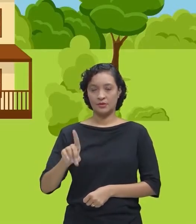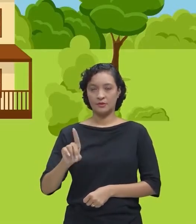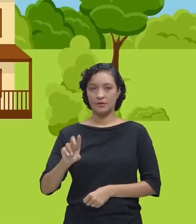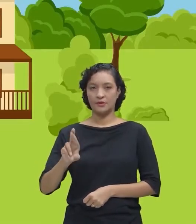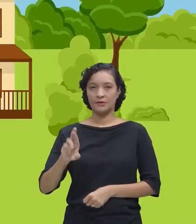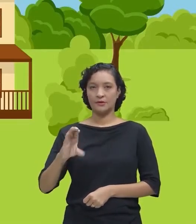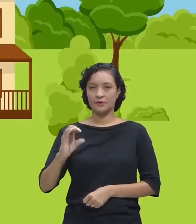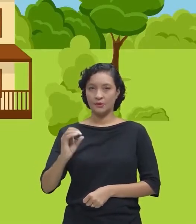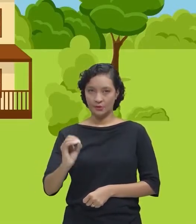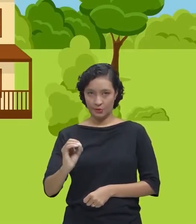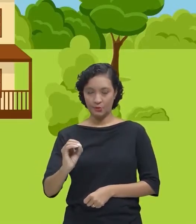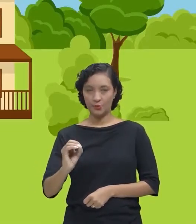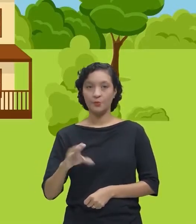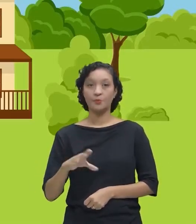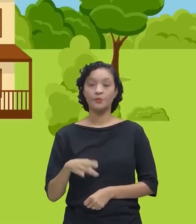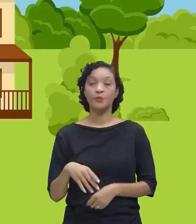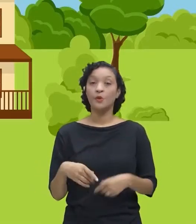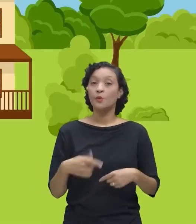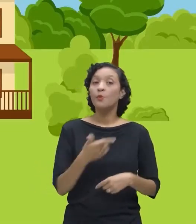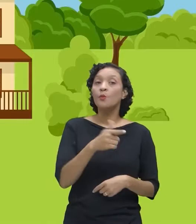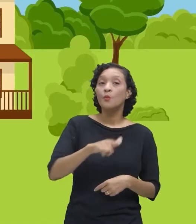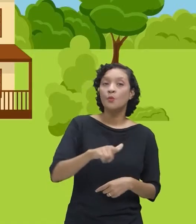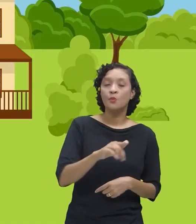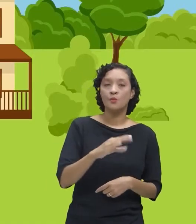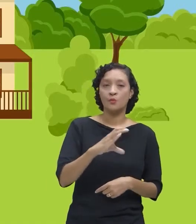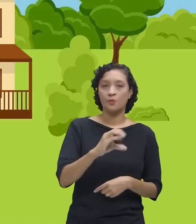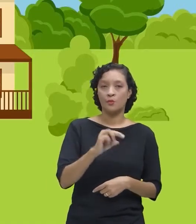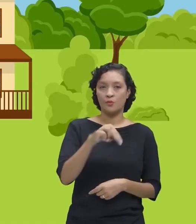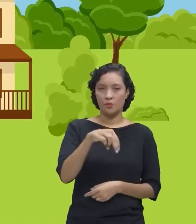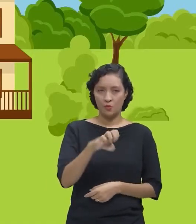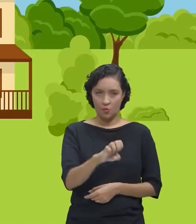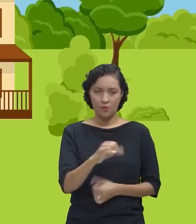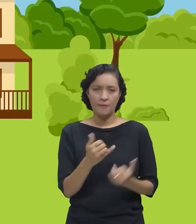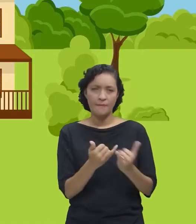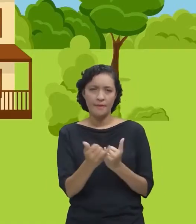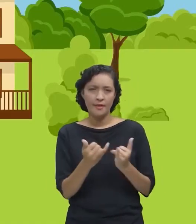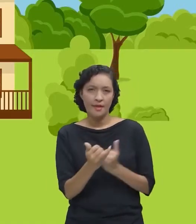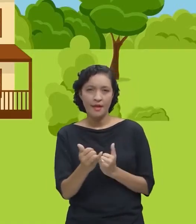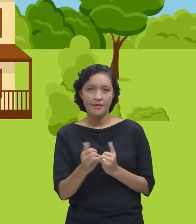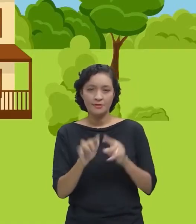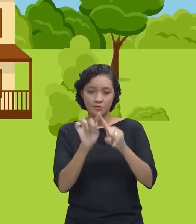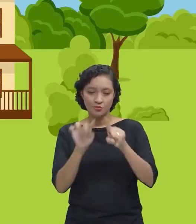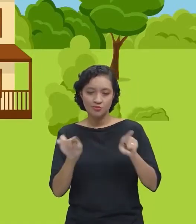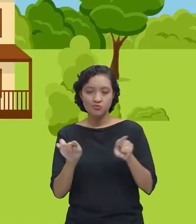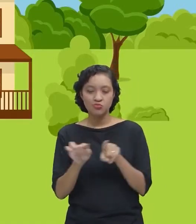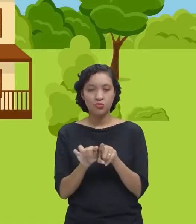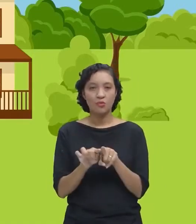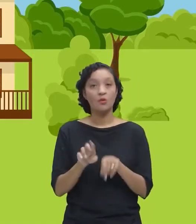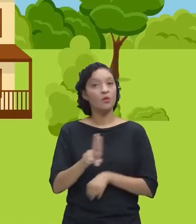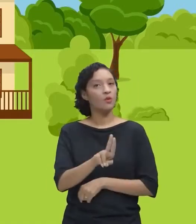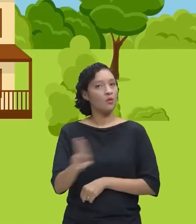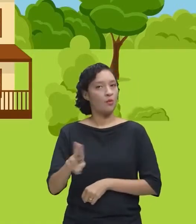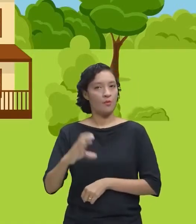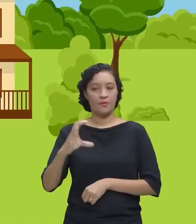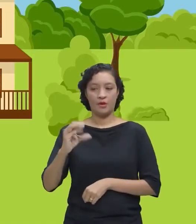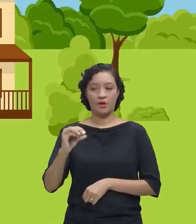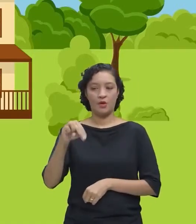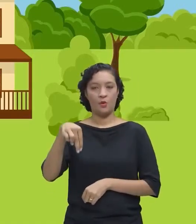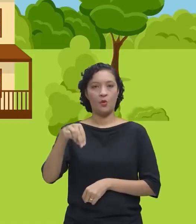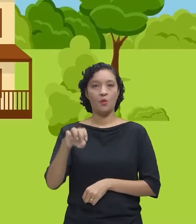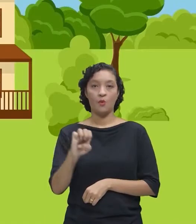um triângulo. Só que nós vamos chamá-los de cone. Por quê? Porque ele também